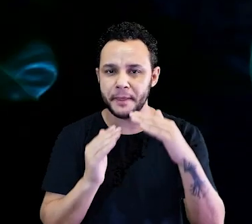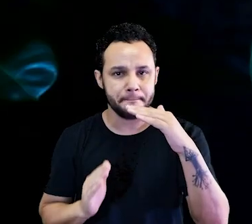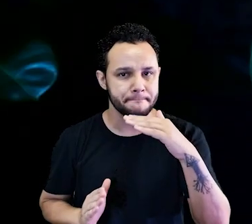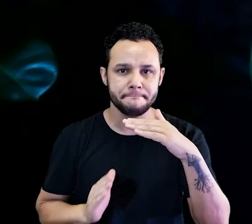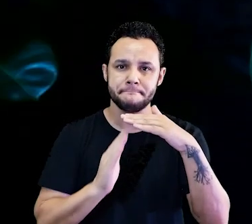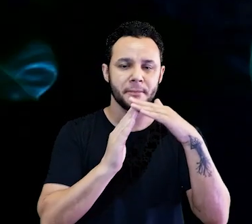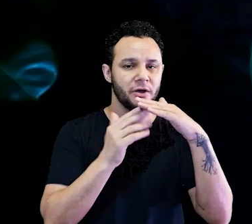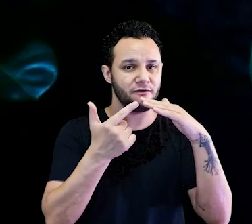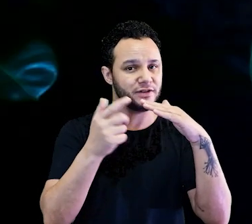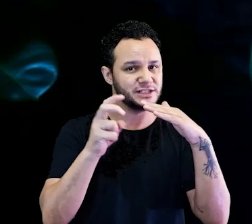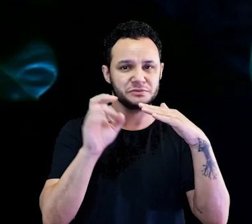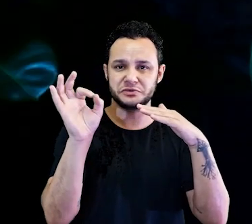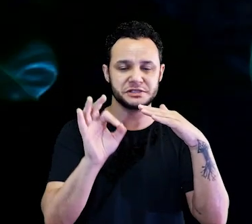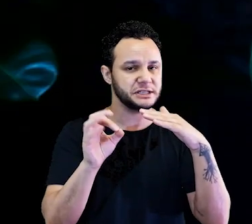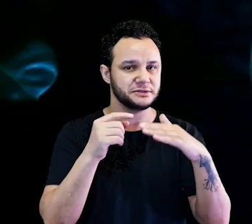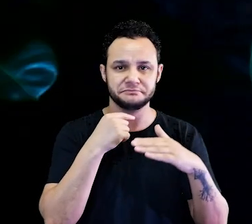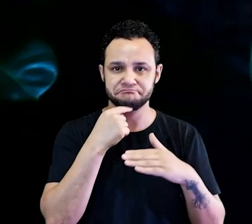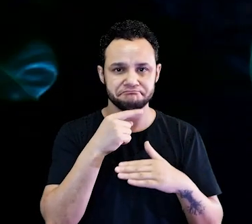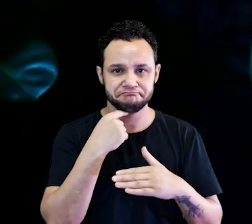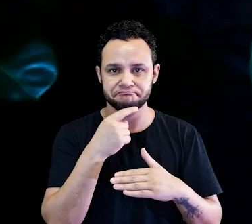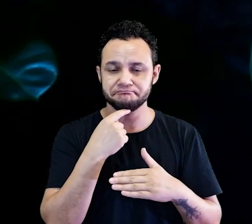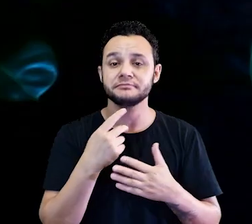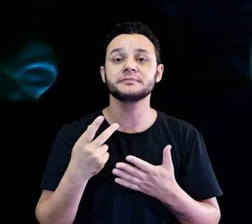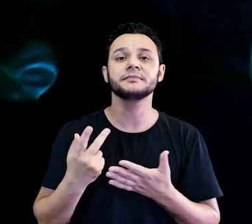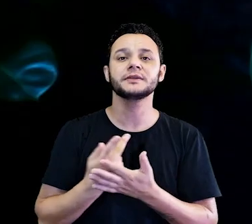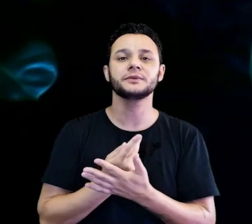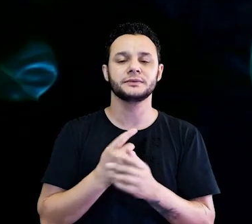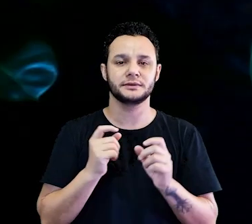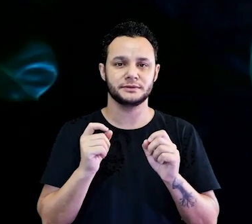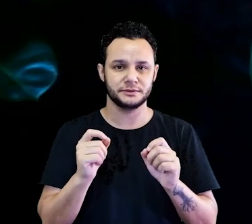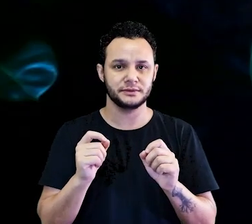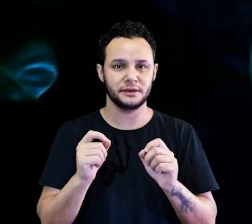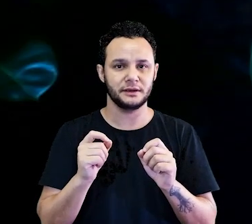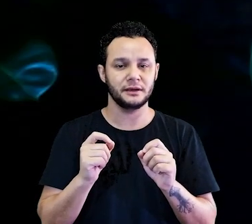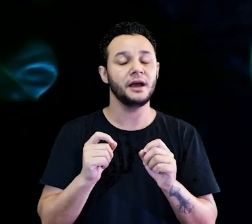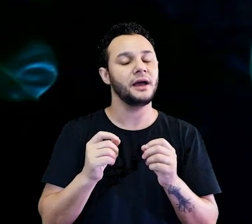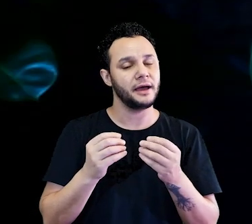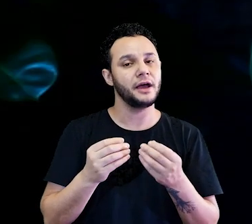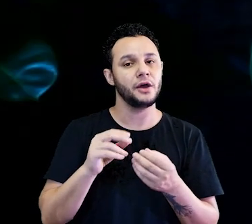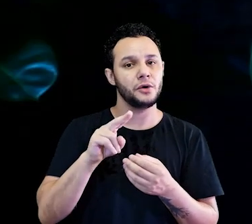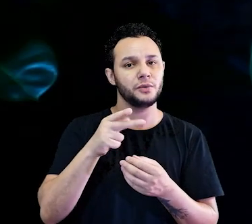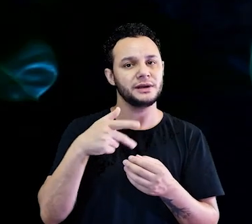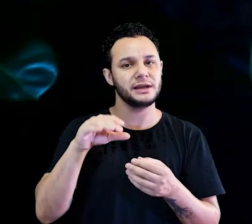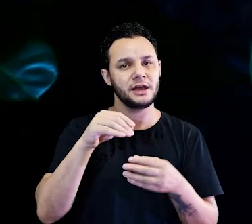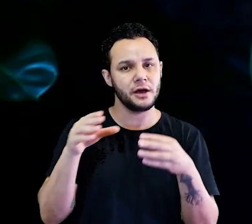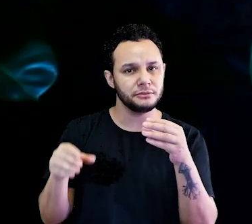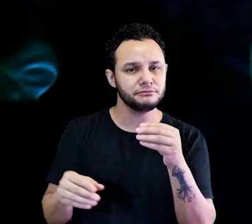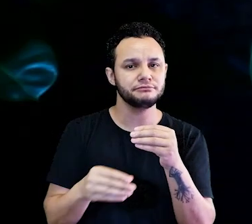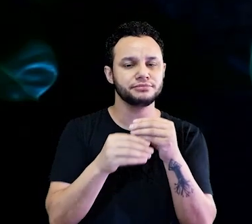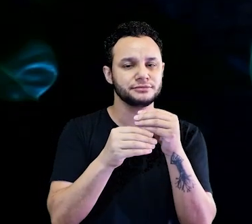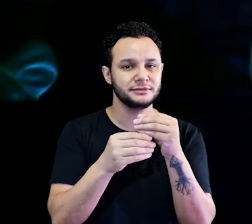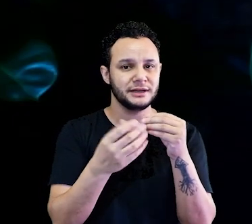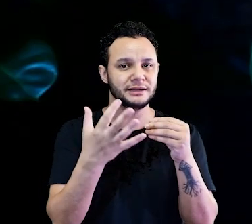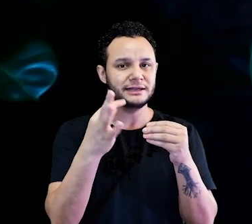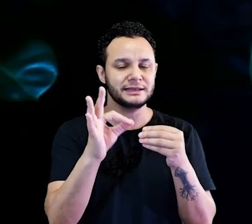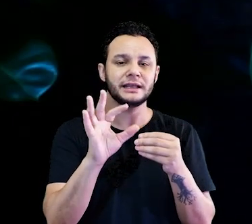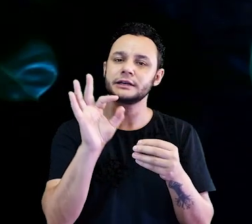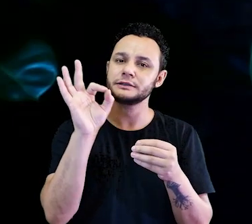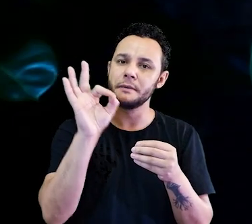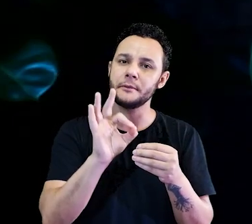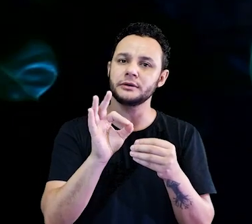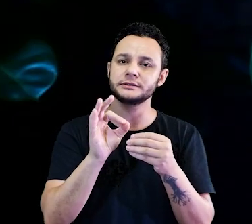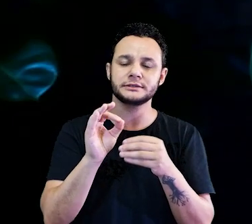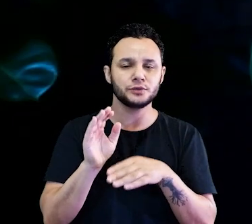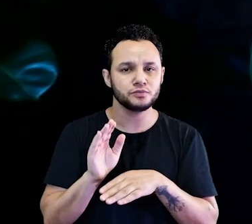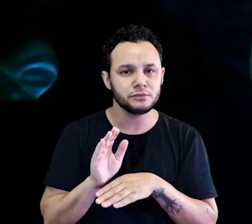esse valor mínimo, né, então ele recebe, né, o 10% aí de